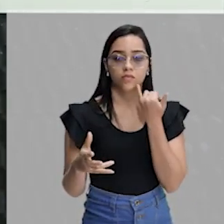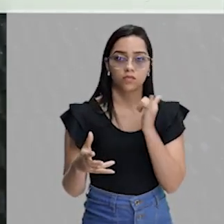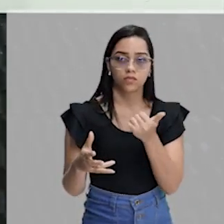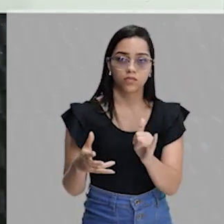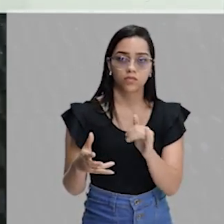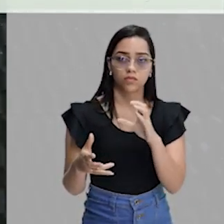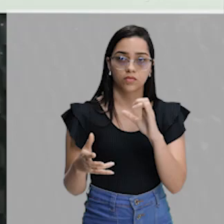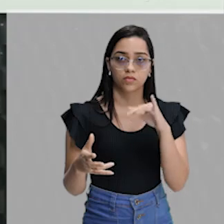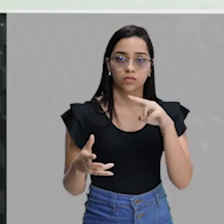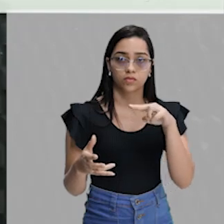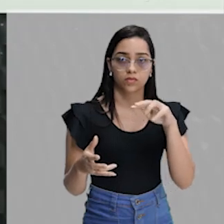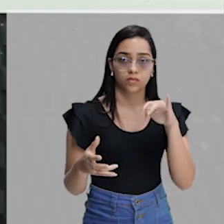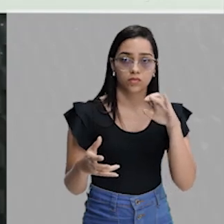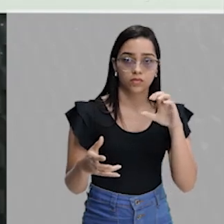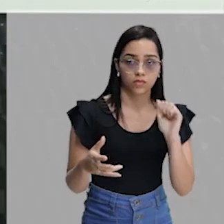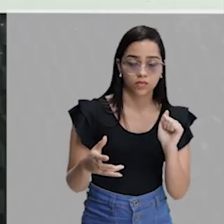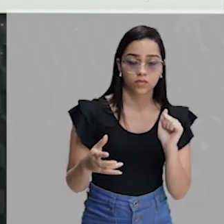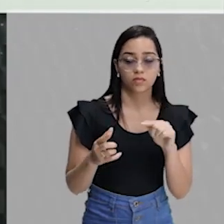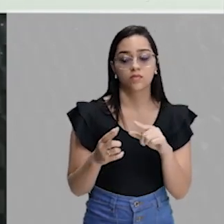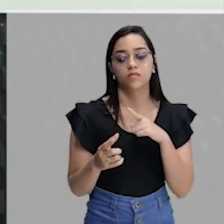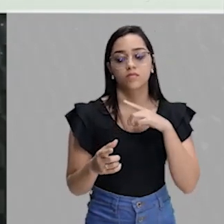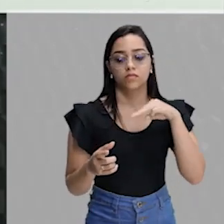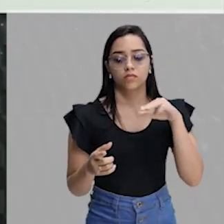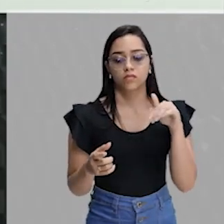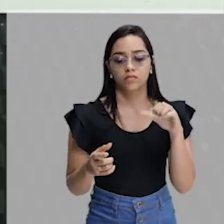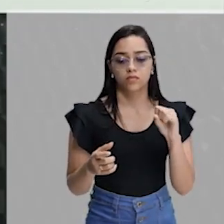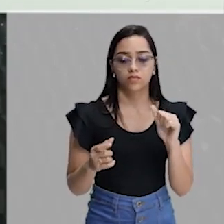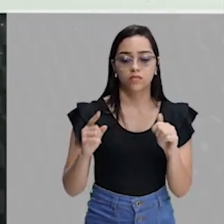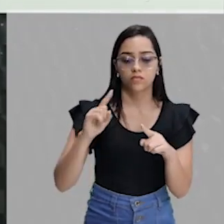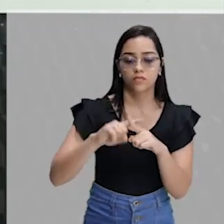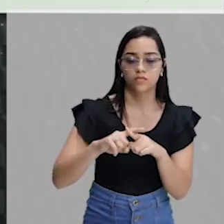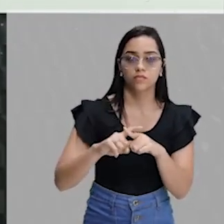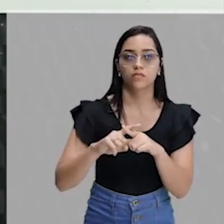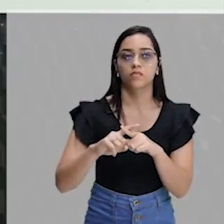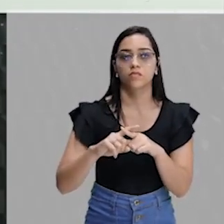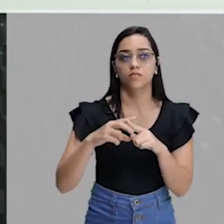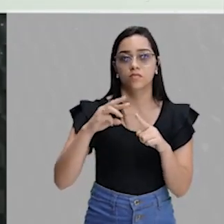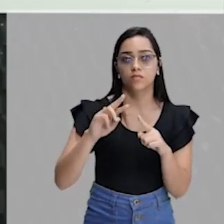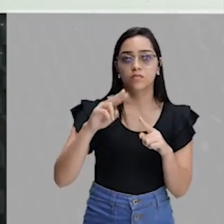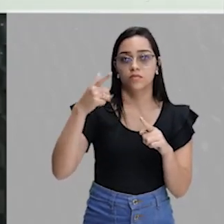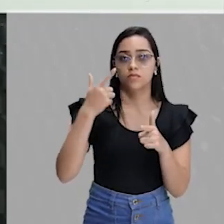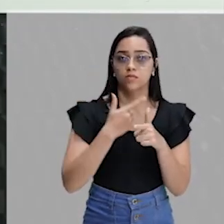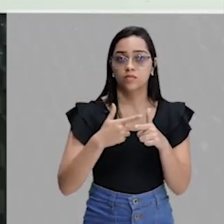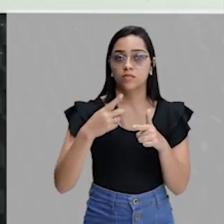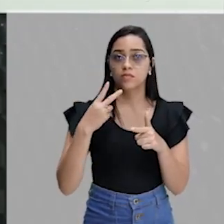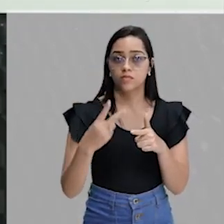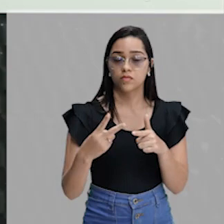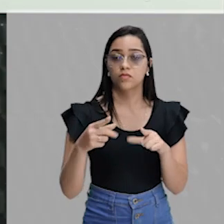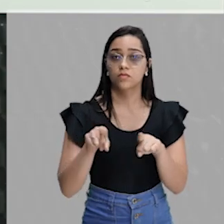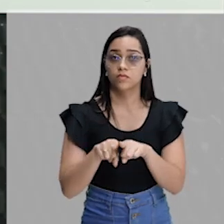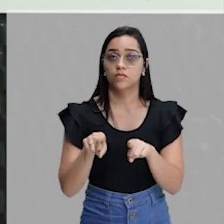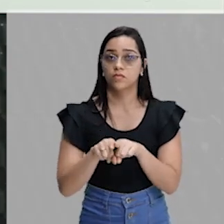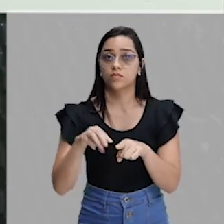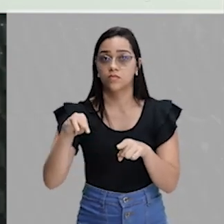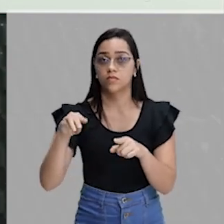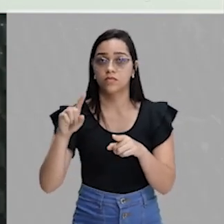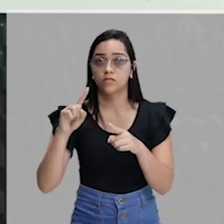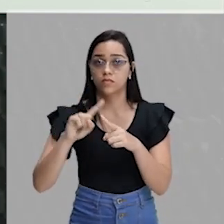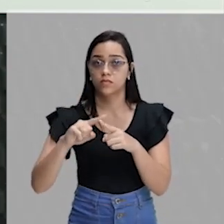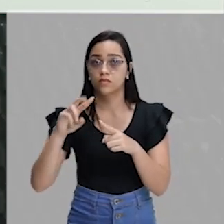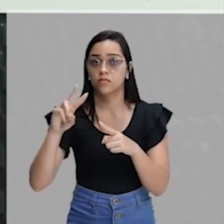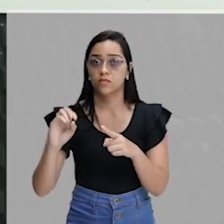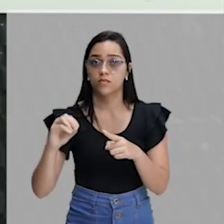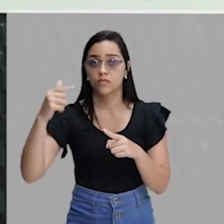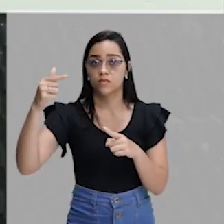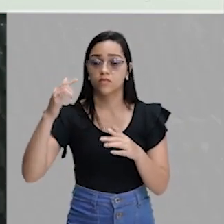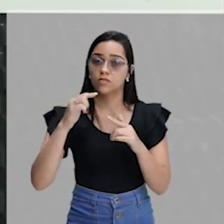energia cinética, né? Massa, velocidade ao quadrado sobre 2, massa, velocidade inicial ao quadrado sobre 2, né?